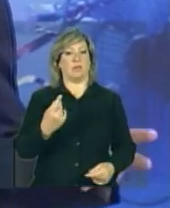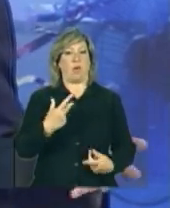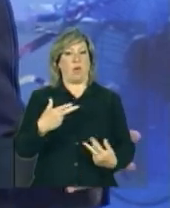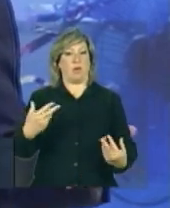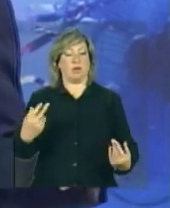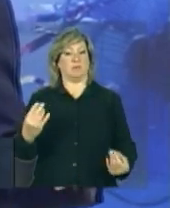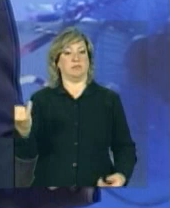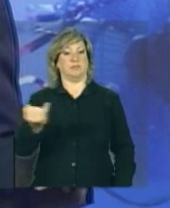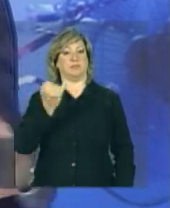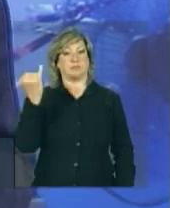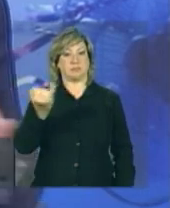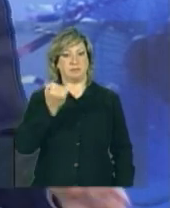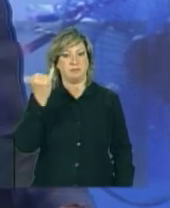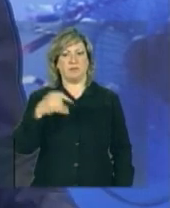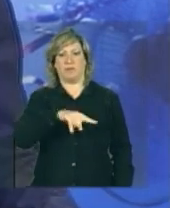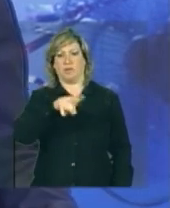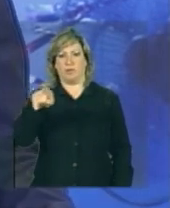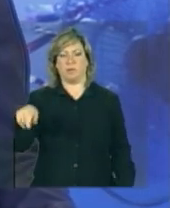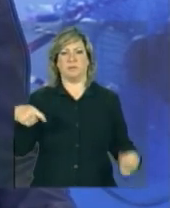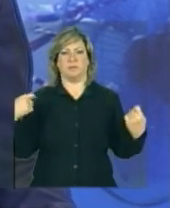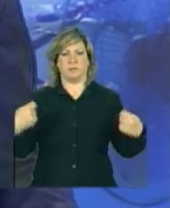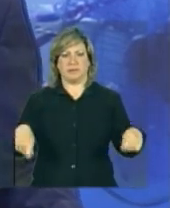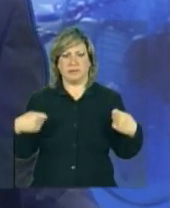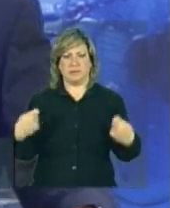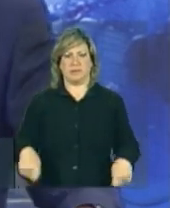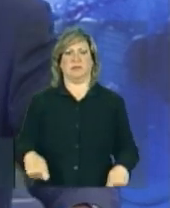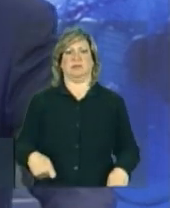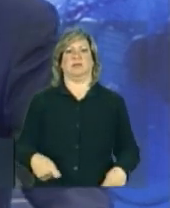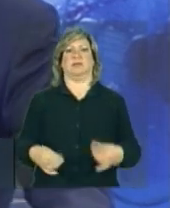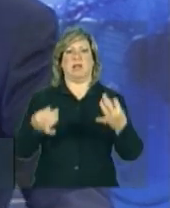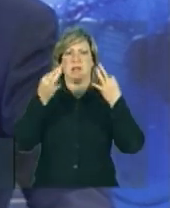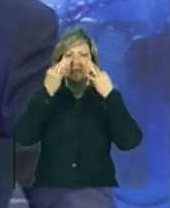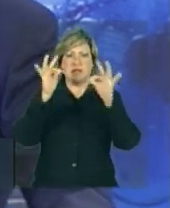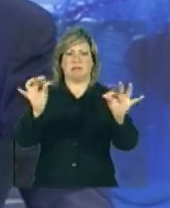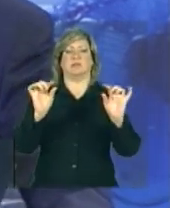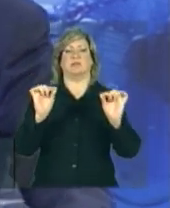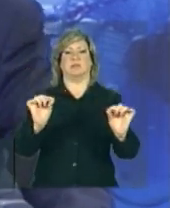vocês devem e realmente precisam de sonhar, porque sonhando